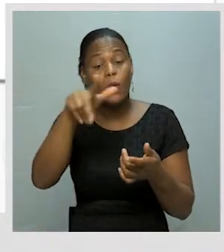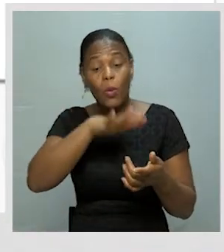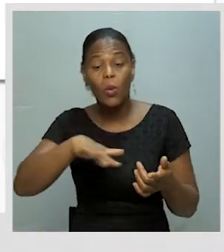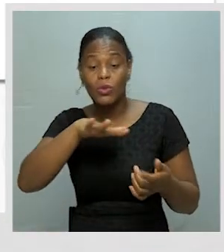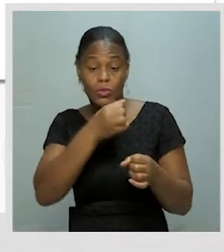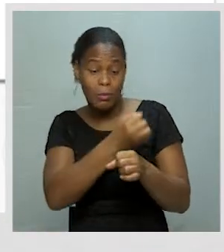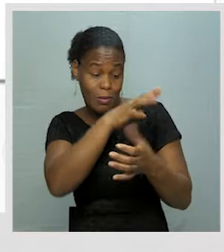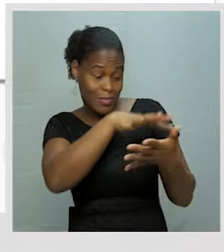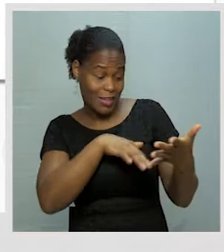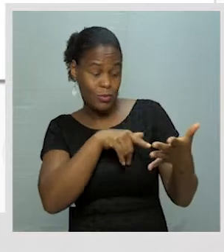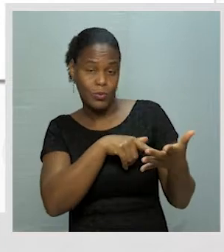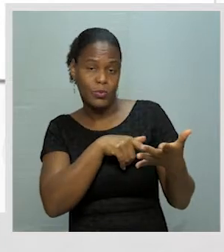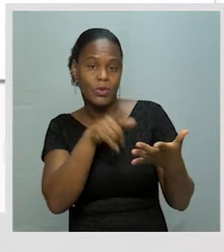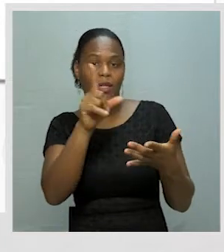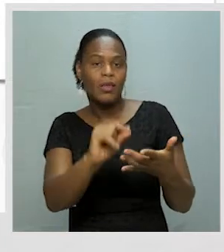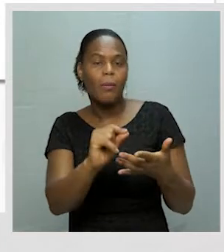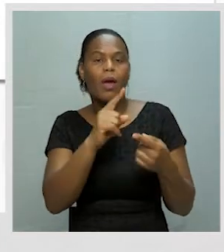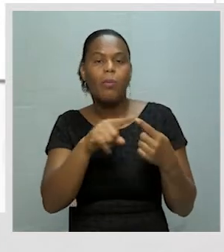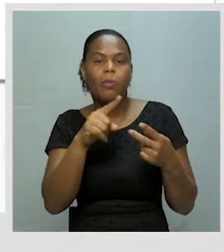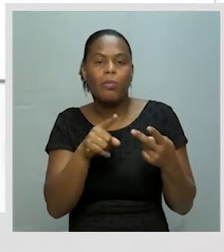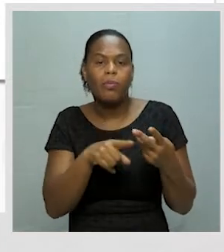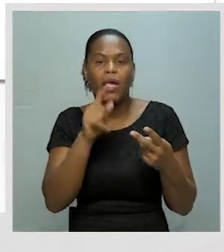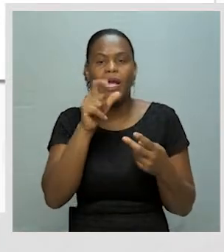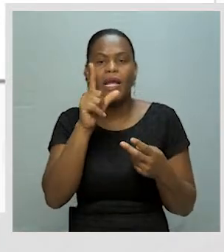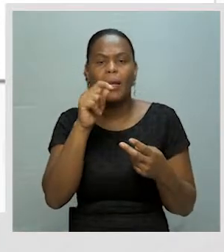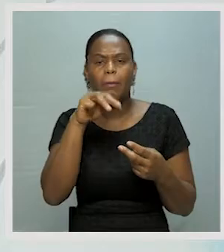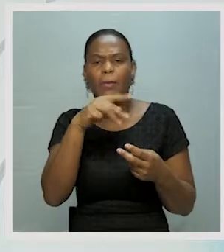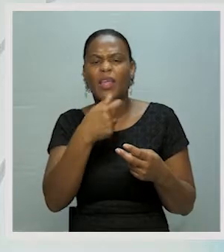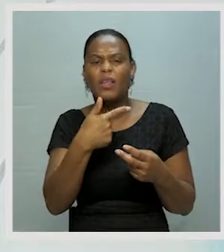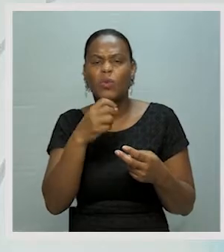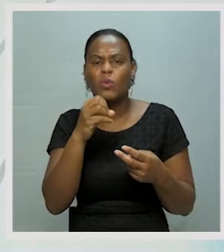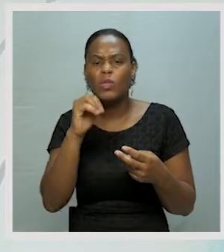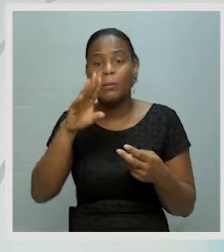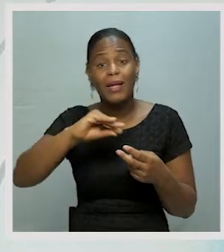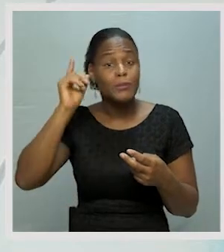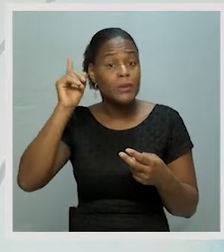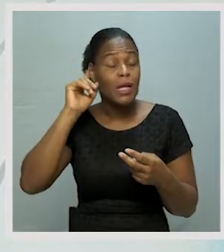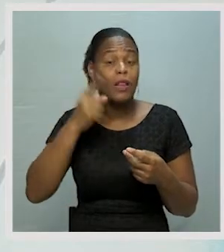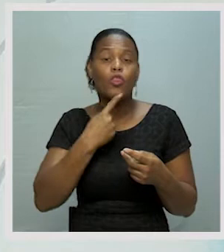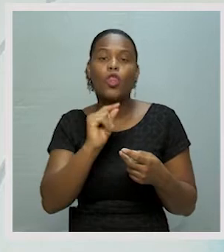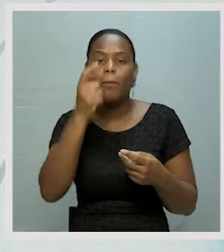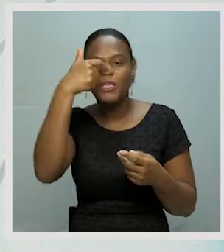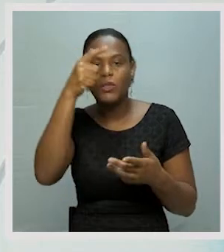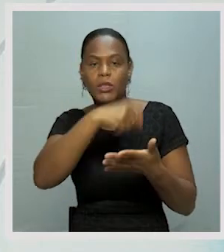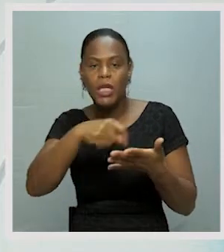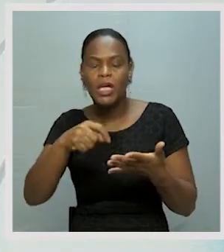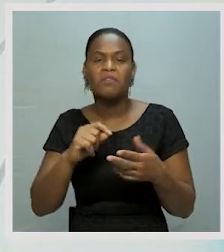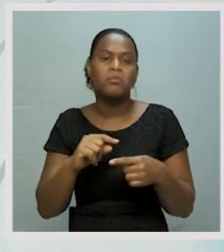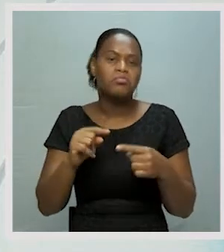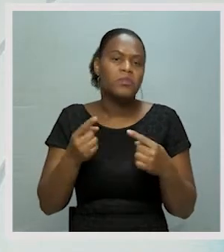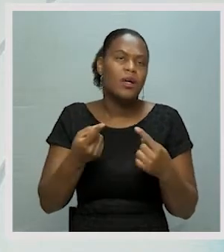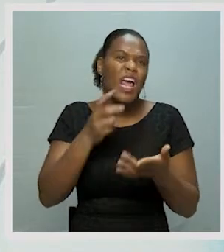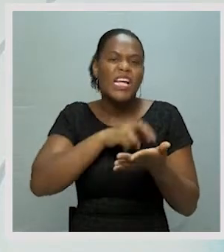texto, elementos fundamentais da referência bibliográfica, o nome do autor, a edição, não é? Está a